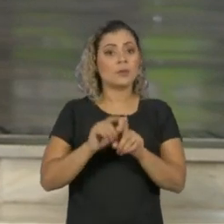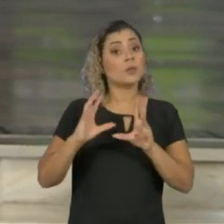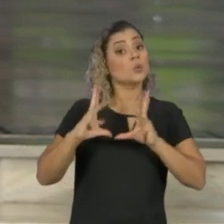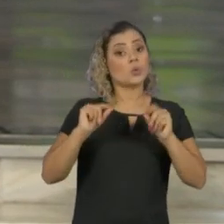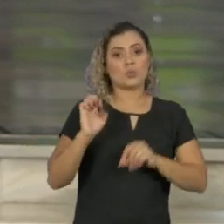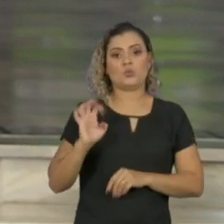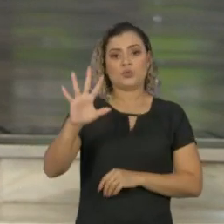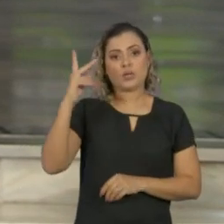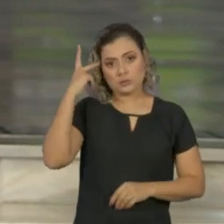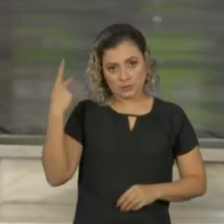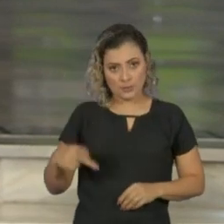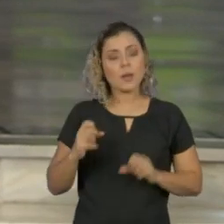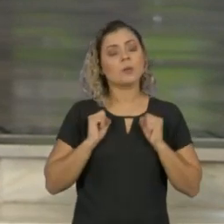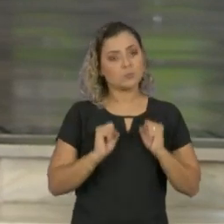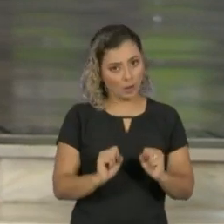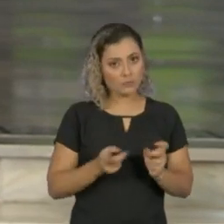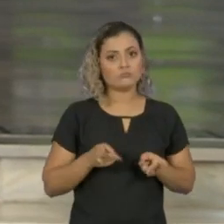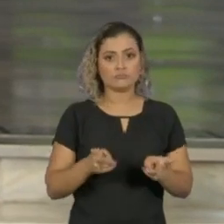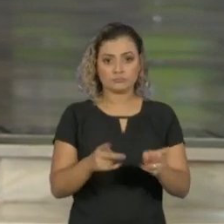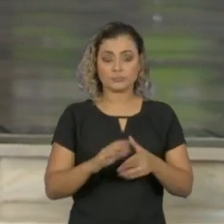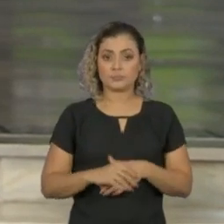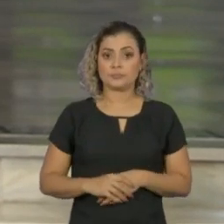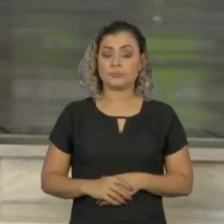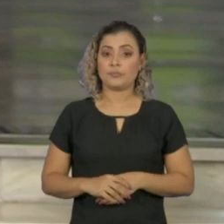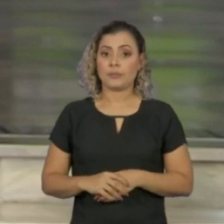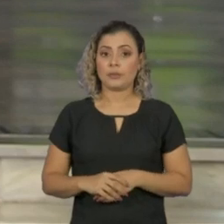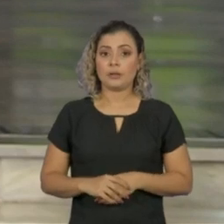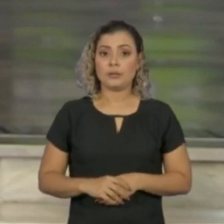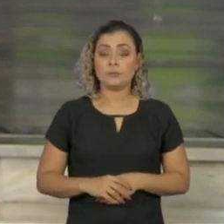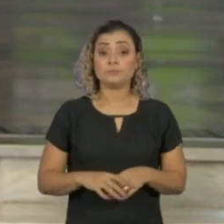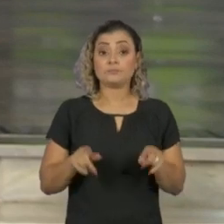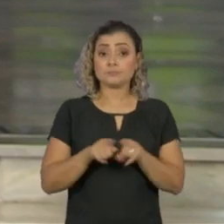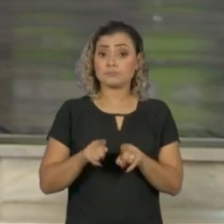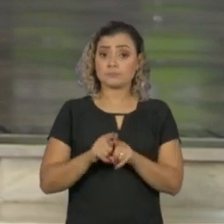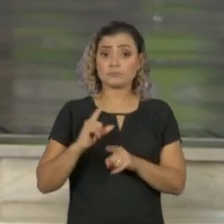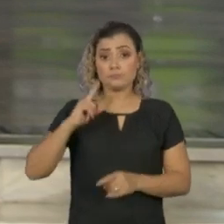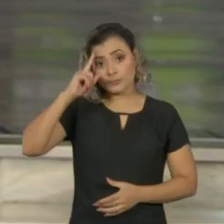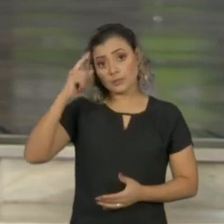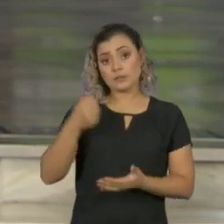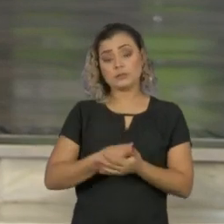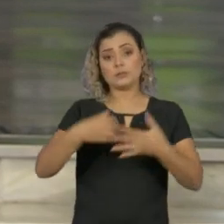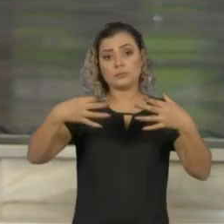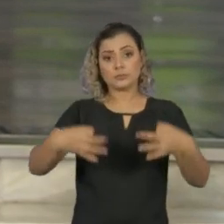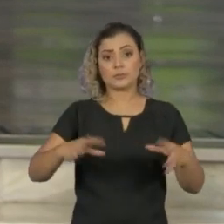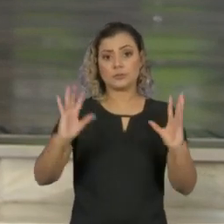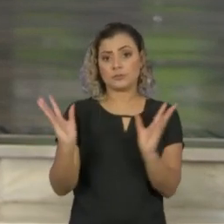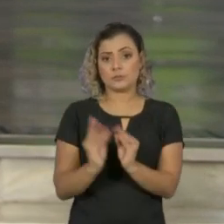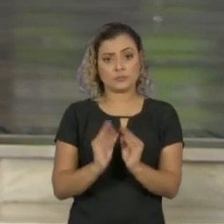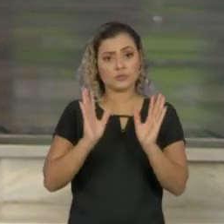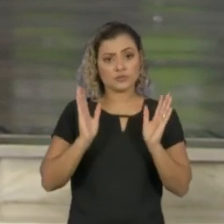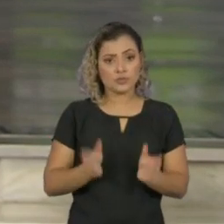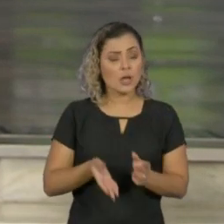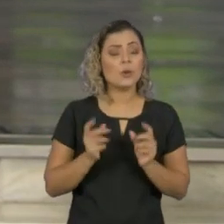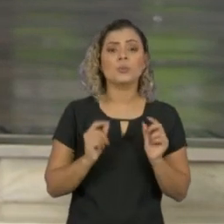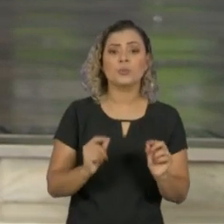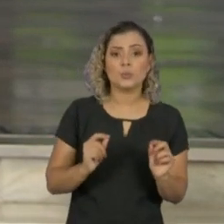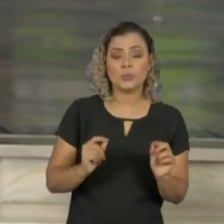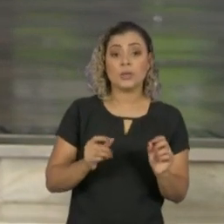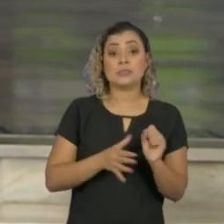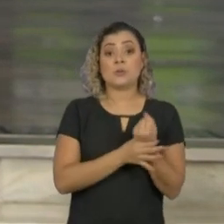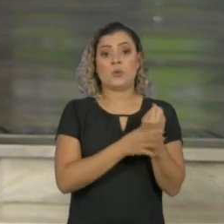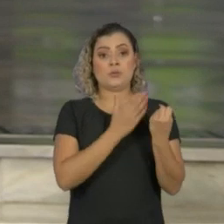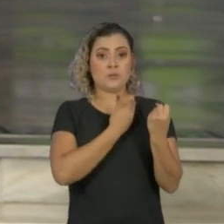todo o Estado de São Paulo. Também determinando, já finalizando a nossa intervenção,